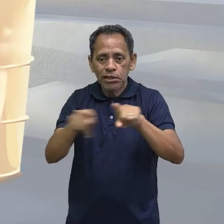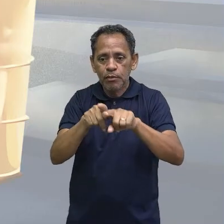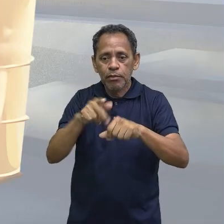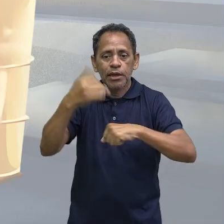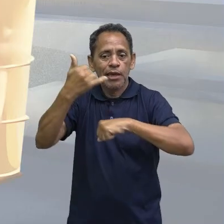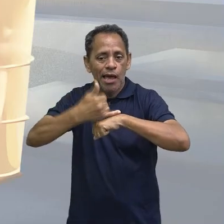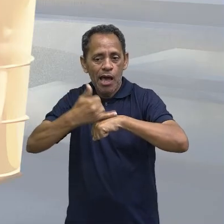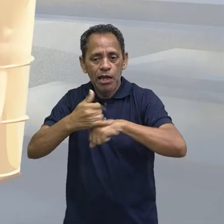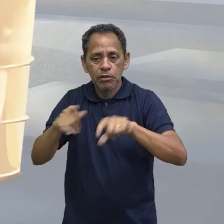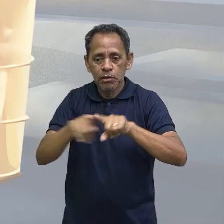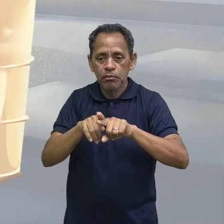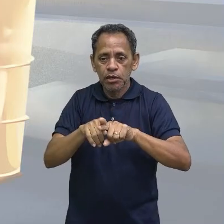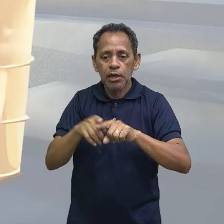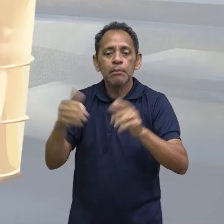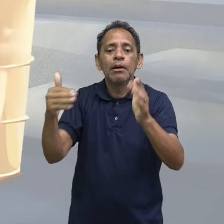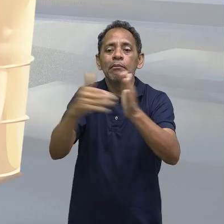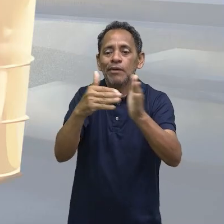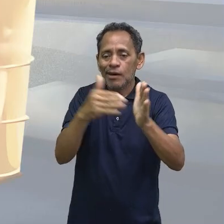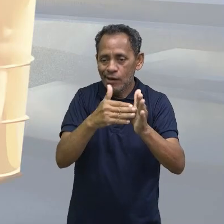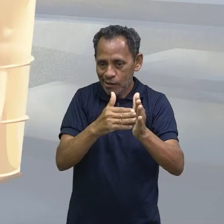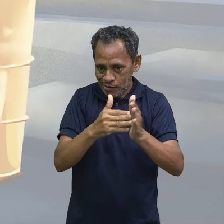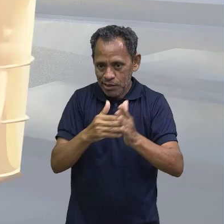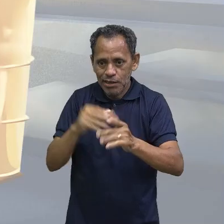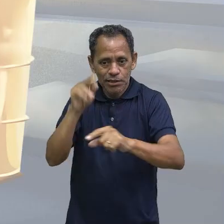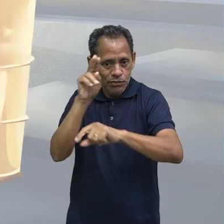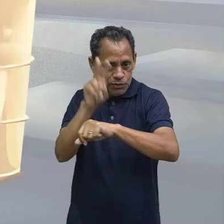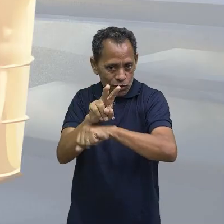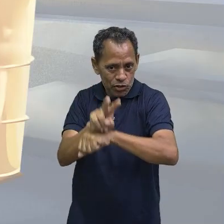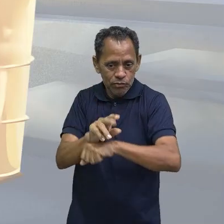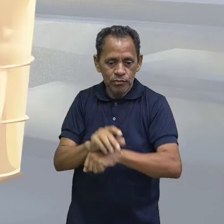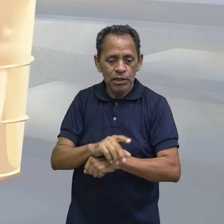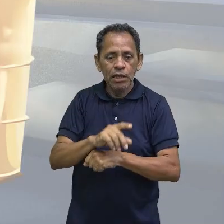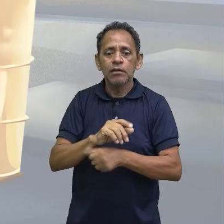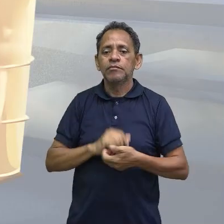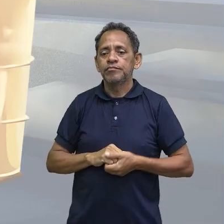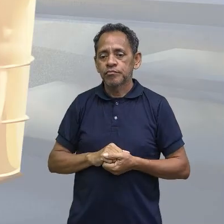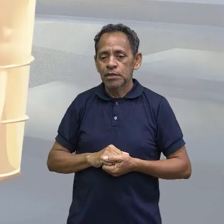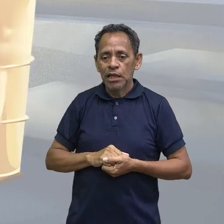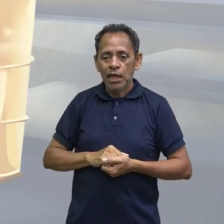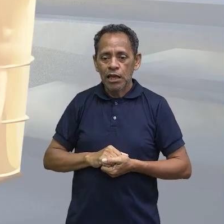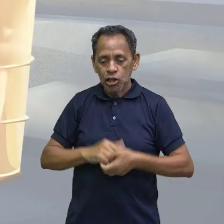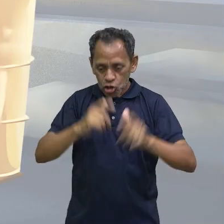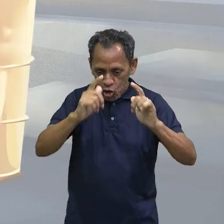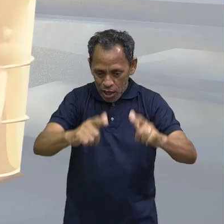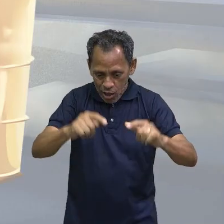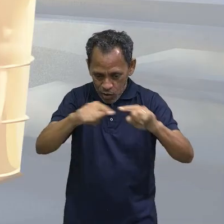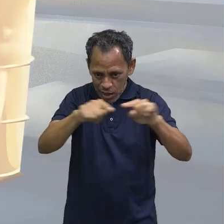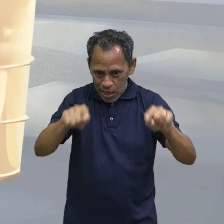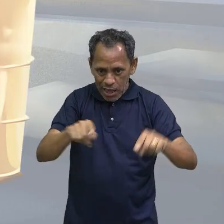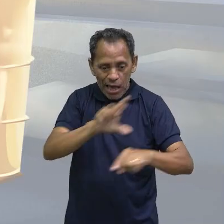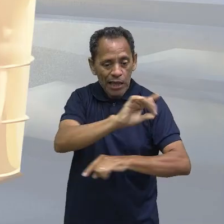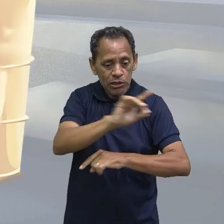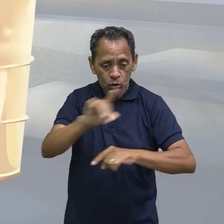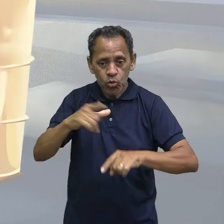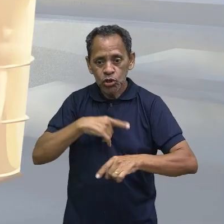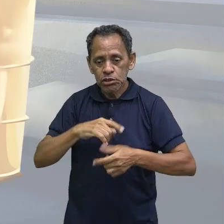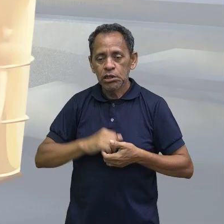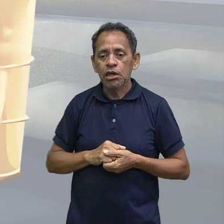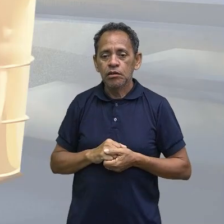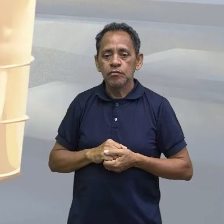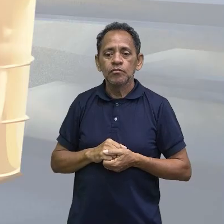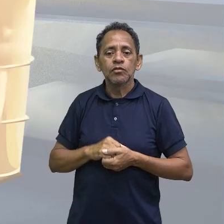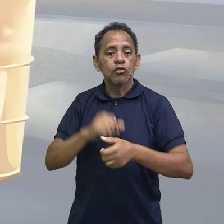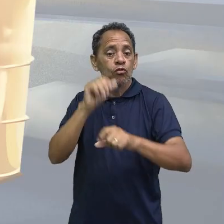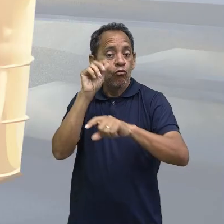conter toda essa radiação. Então, cada um desses contêineres, né, formado aí por todo esse material. O local ele é